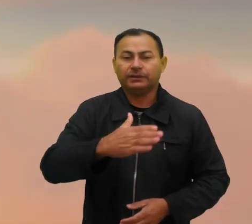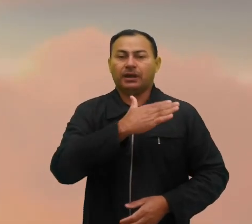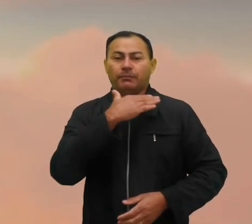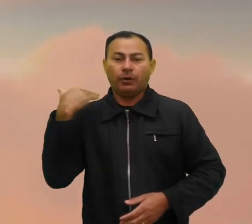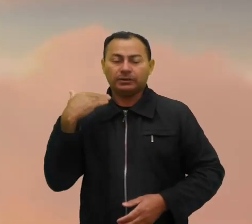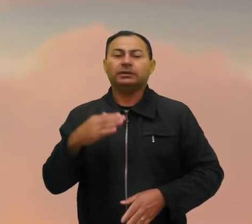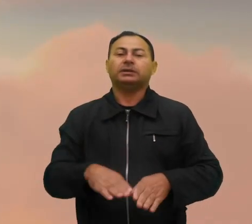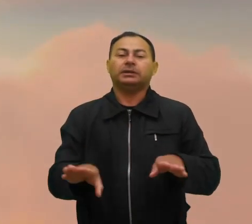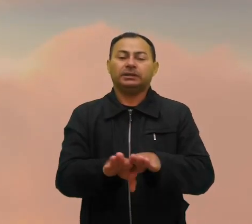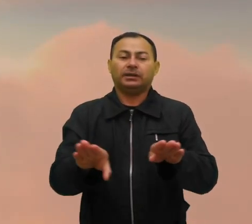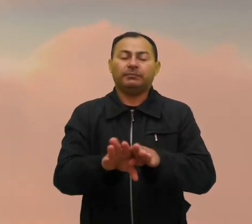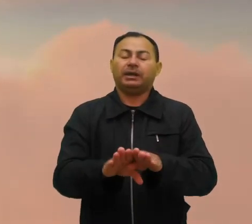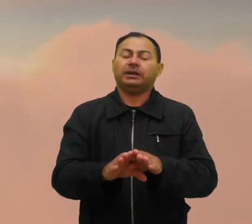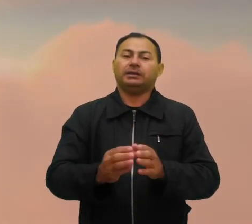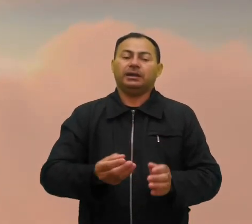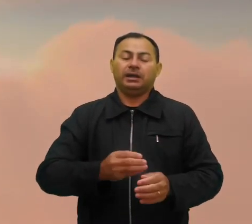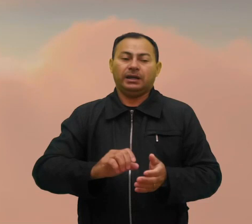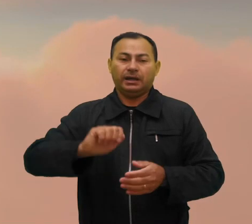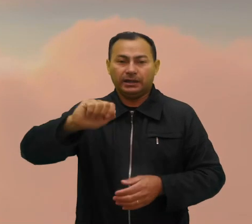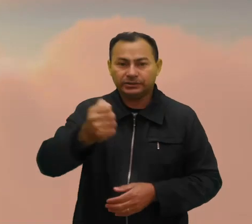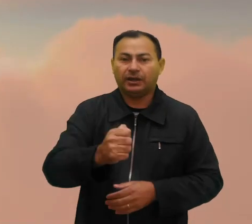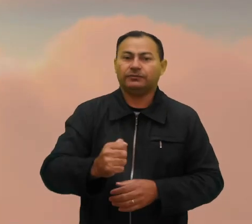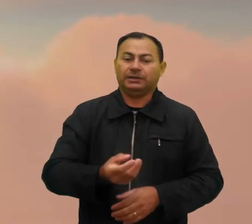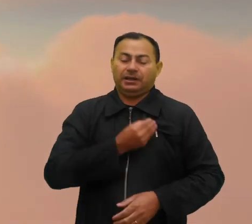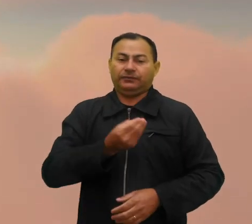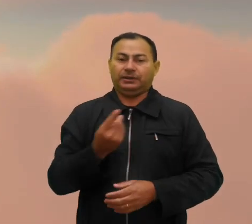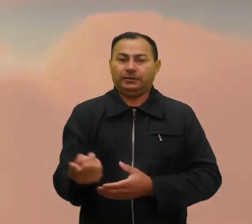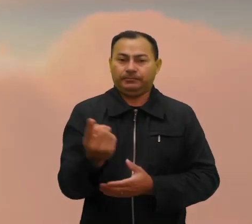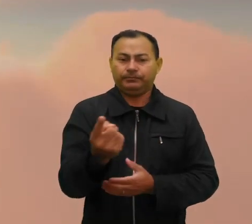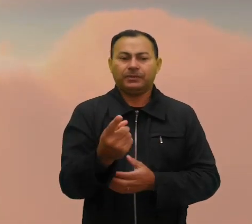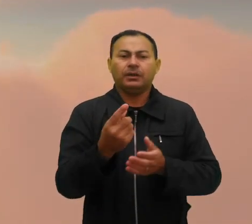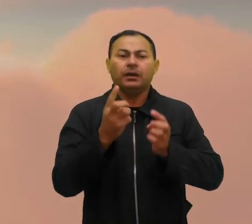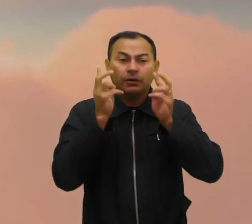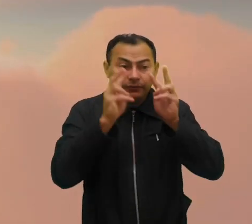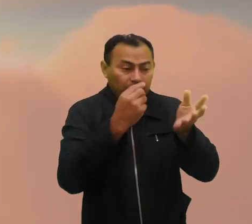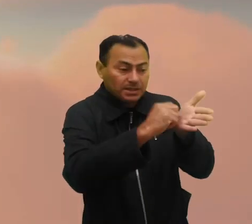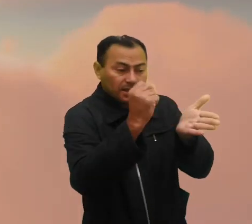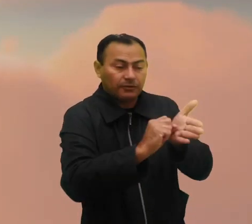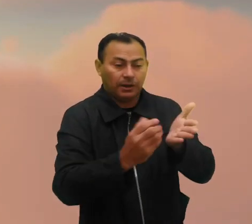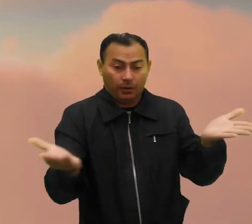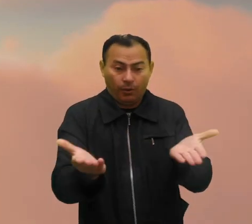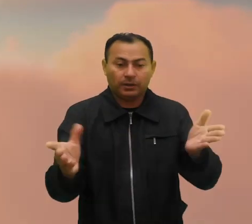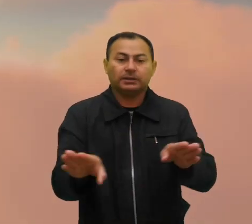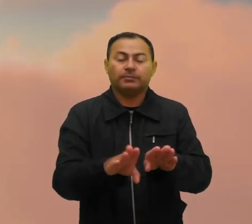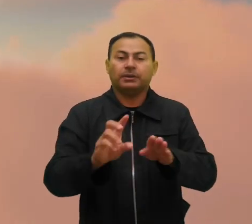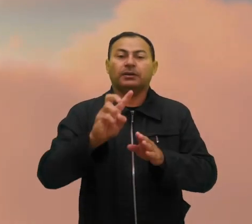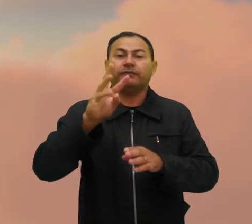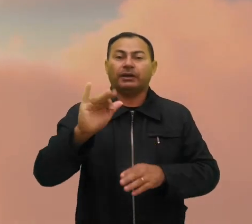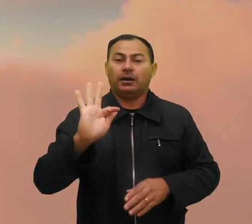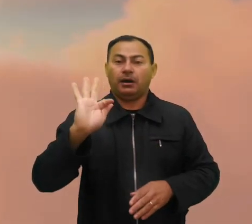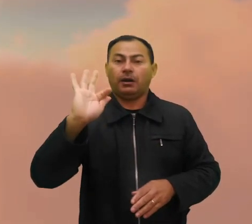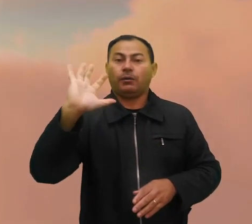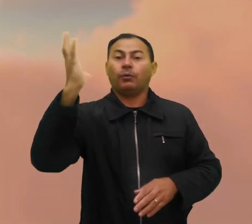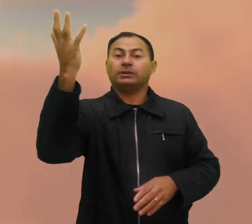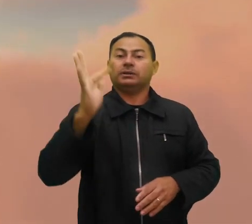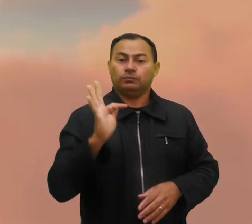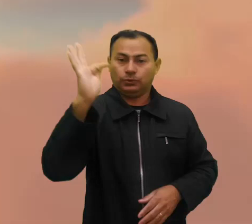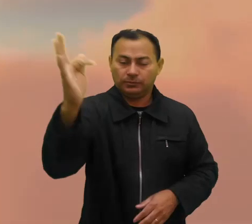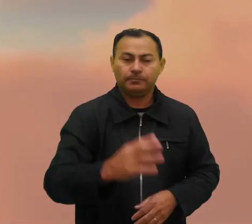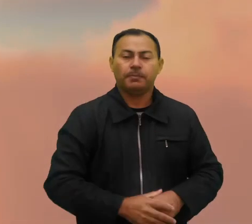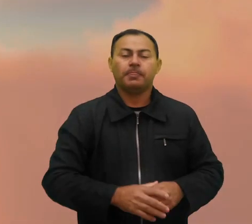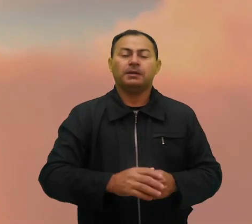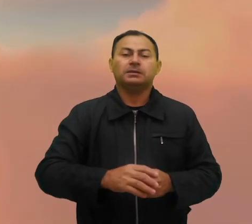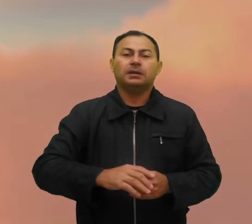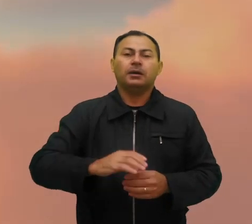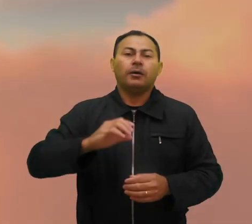da morte e do Hades. Escreva, pois, as coisas que você viu, tanto as presentes como as que acontecerão. Este é o